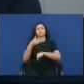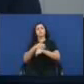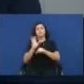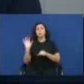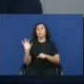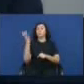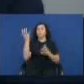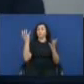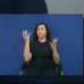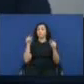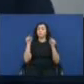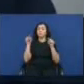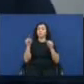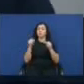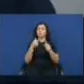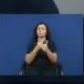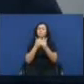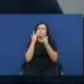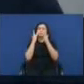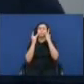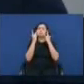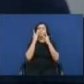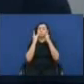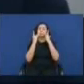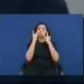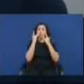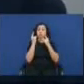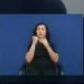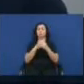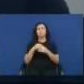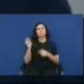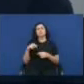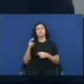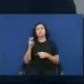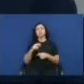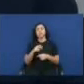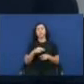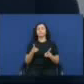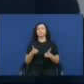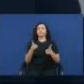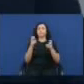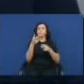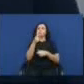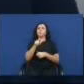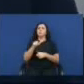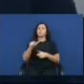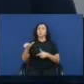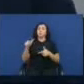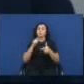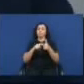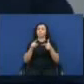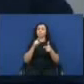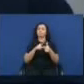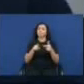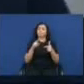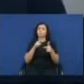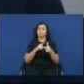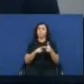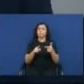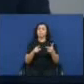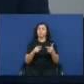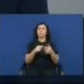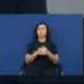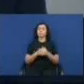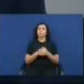um evento ali no teatro ali e ainda realmente continua os que dizem